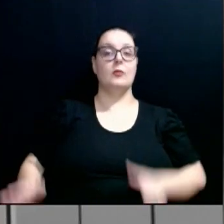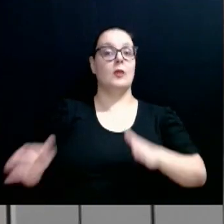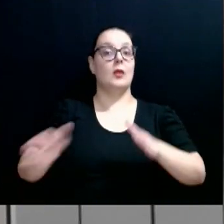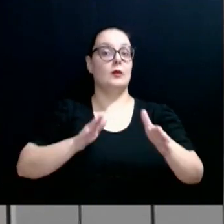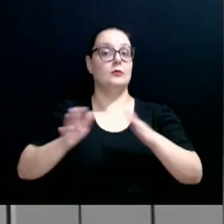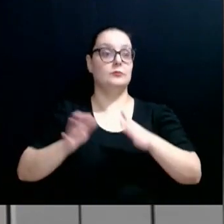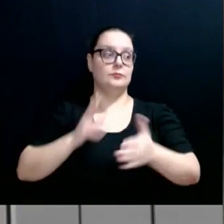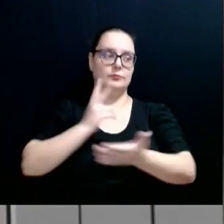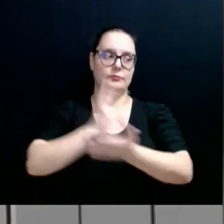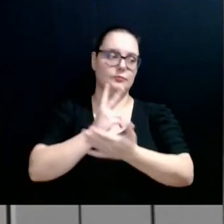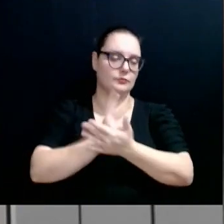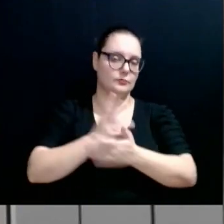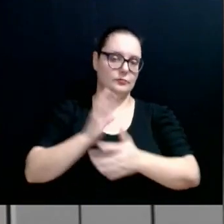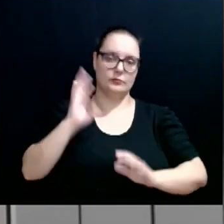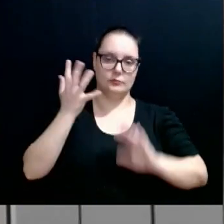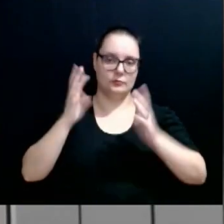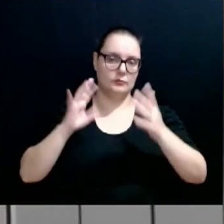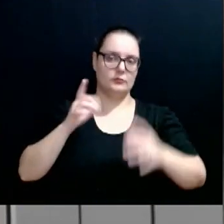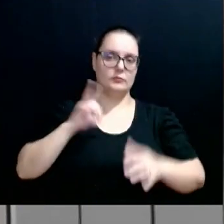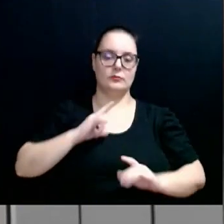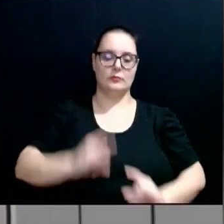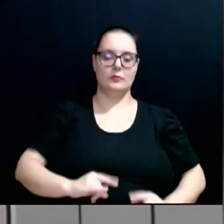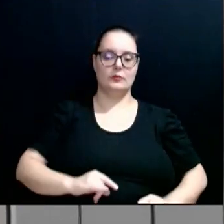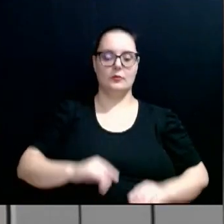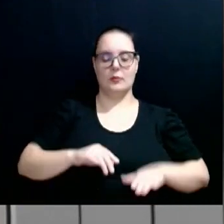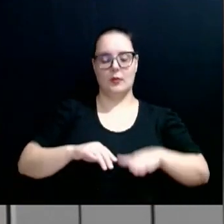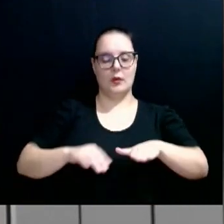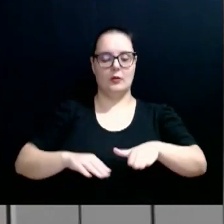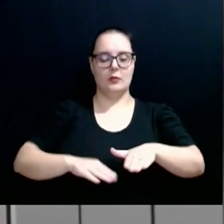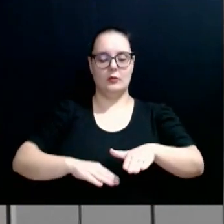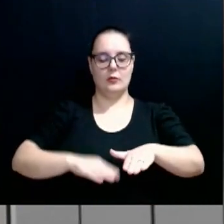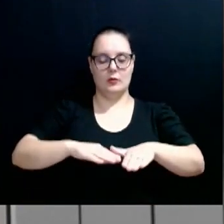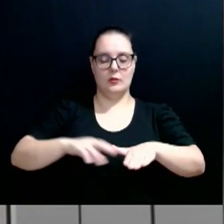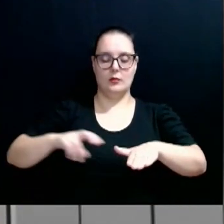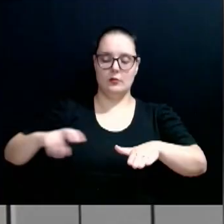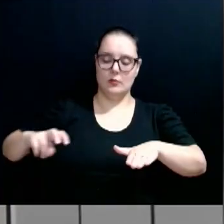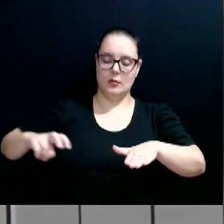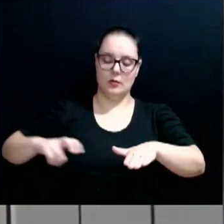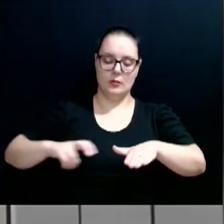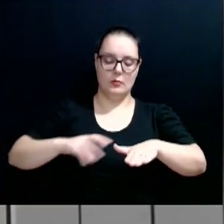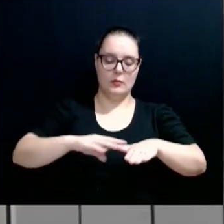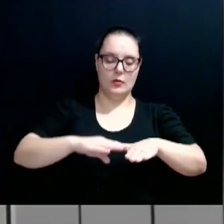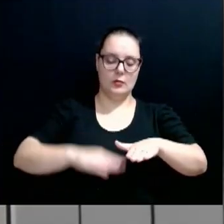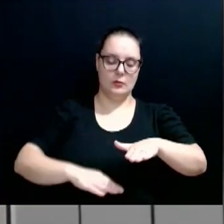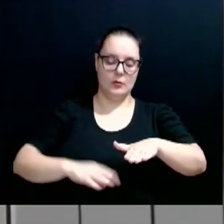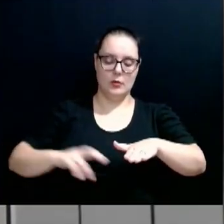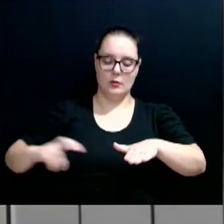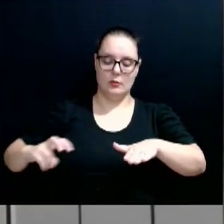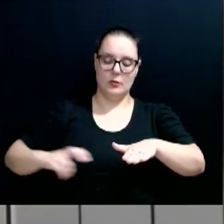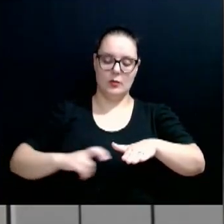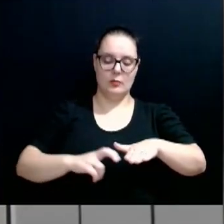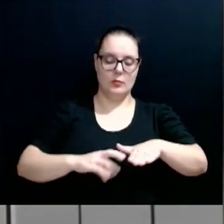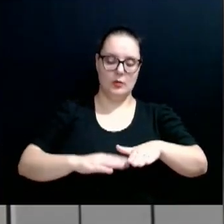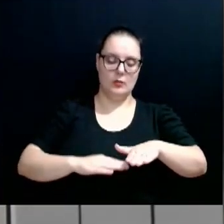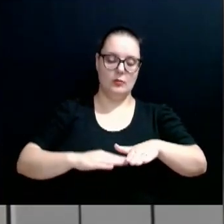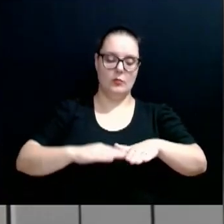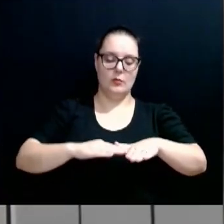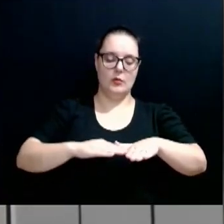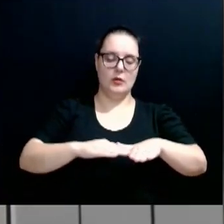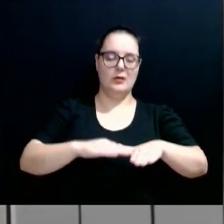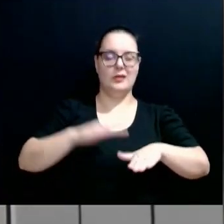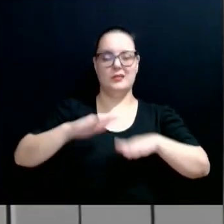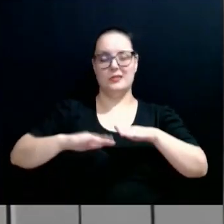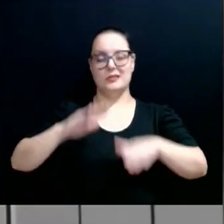né? Existe o elevador, por exemplo, para ajudar os cadeirantes, mas muitas vezes não está funcionando, está quebrado, tem o deslocamento